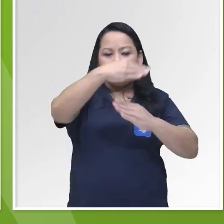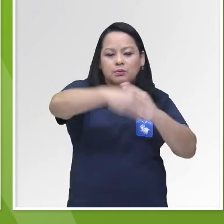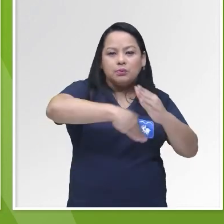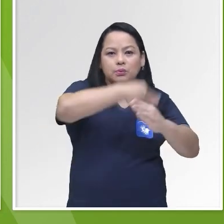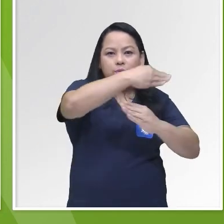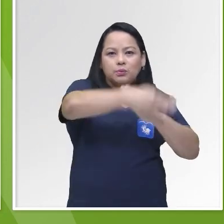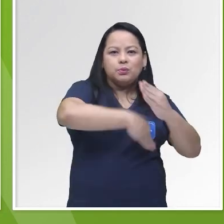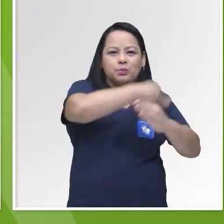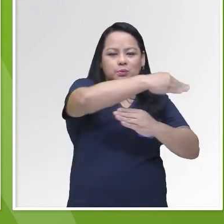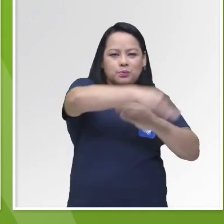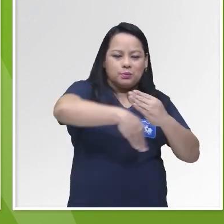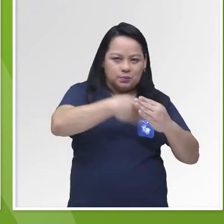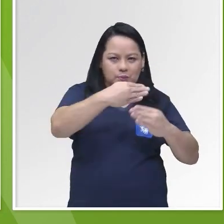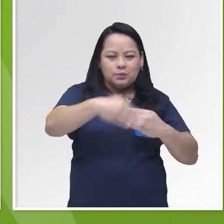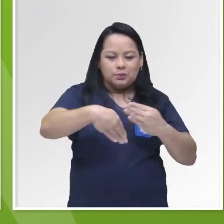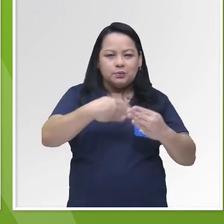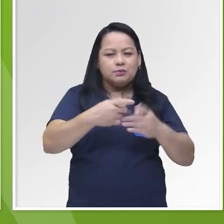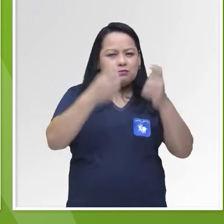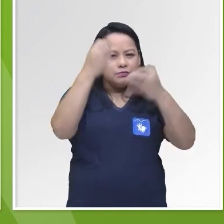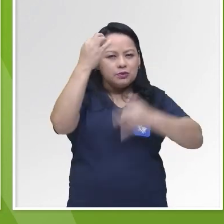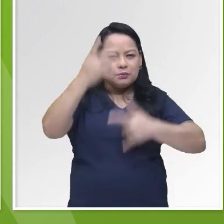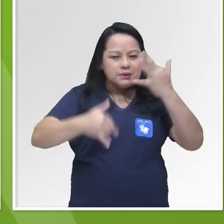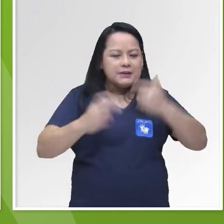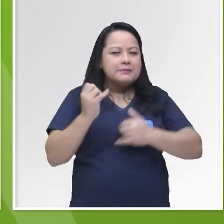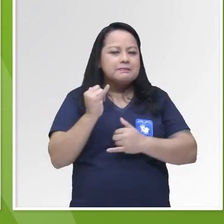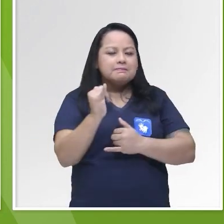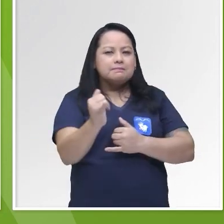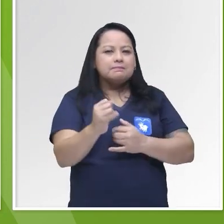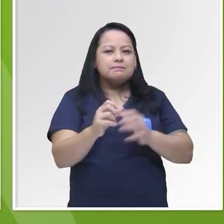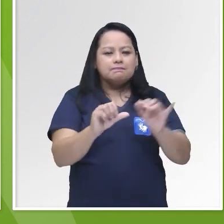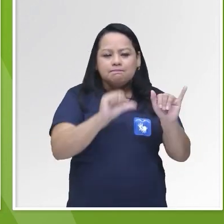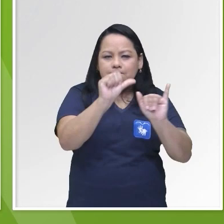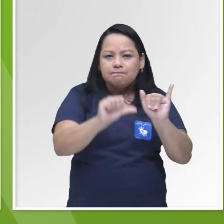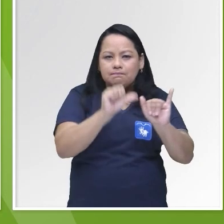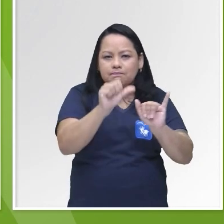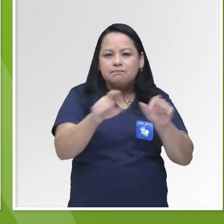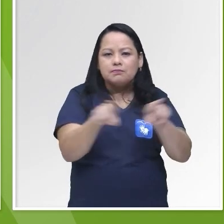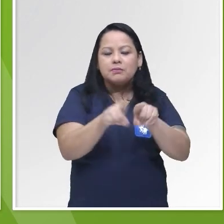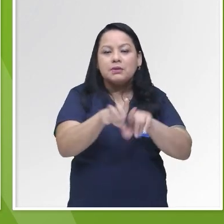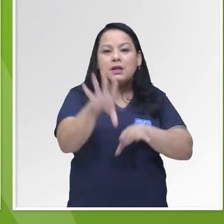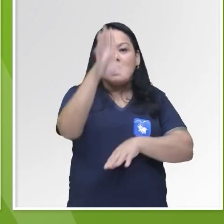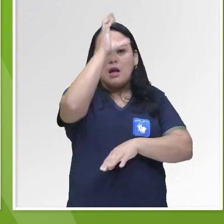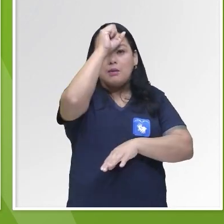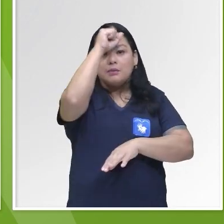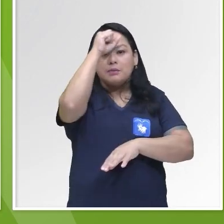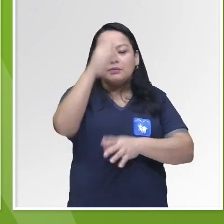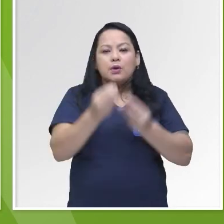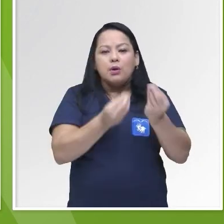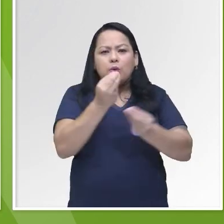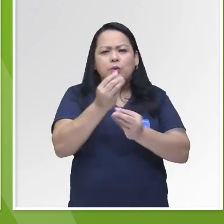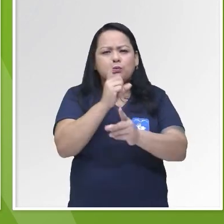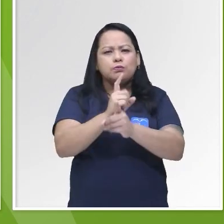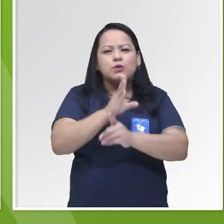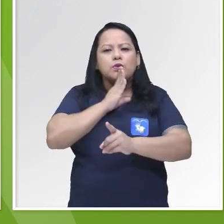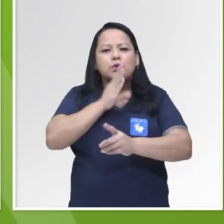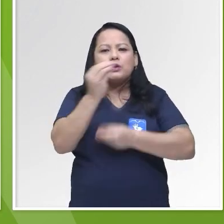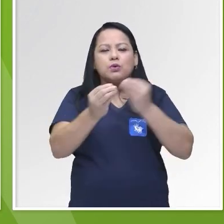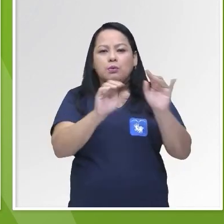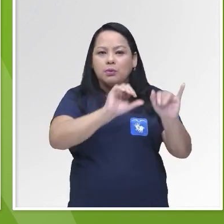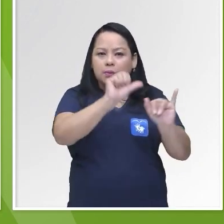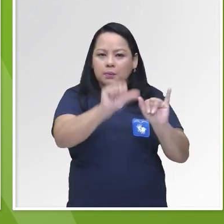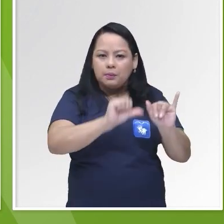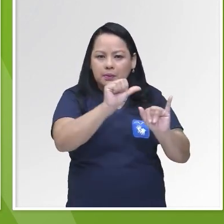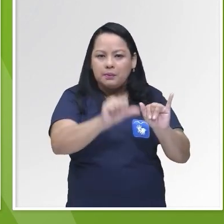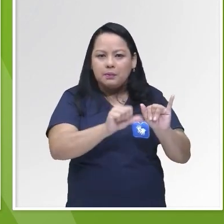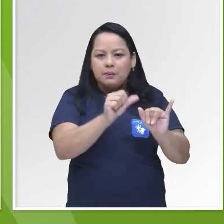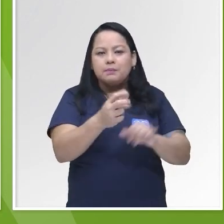mumificação. Expliquei para vocês essa reação química. E aprendemos também a identificar uma reação